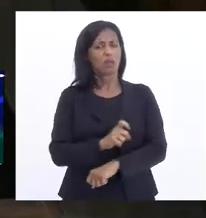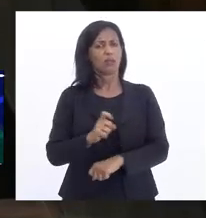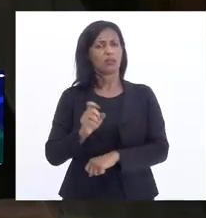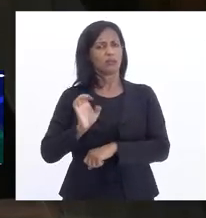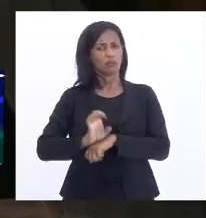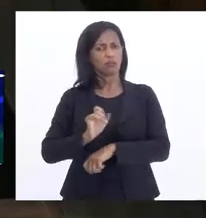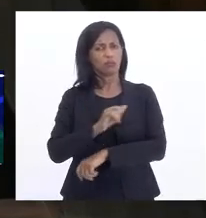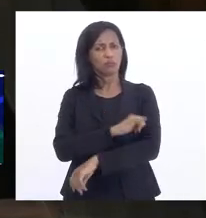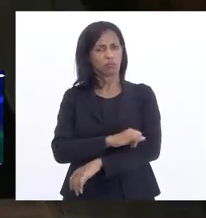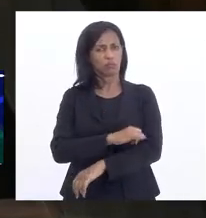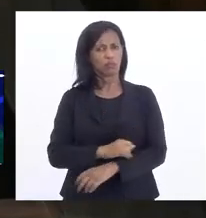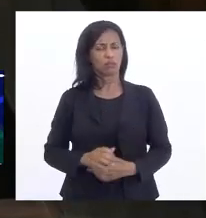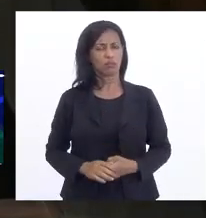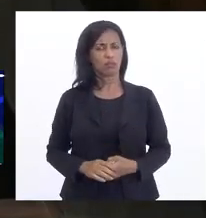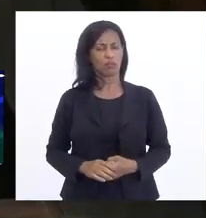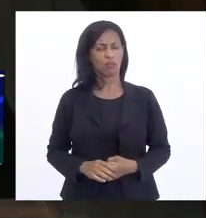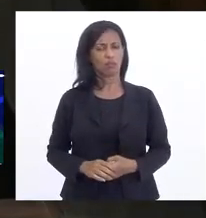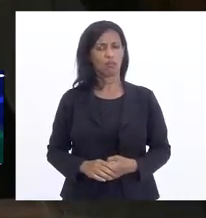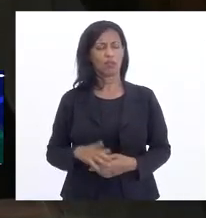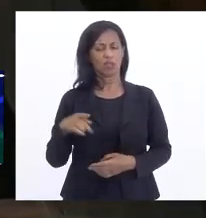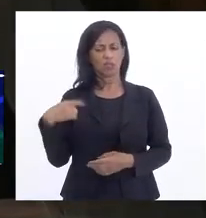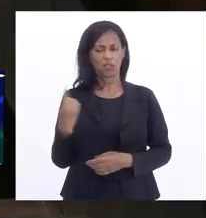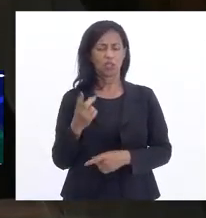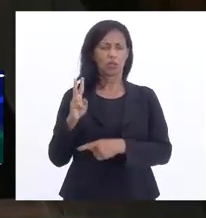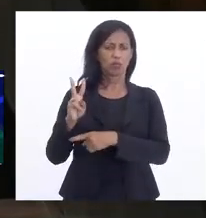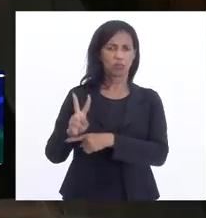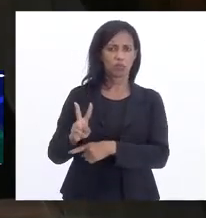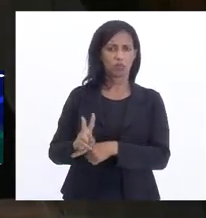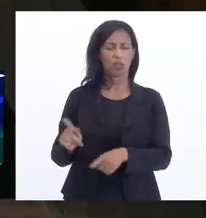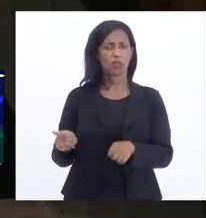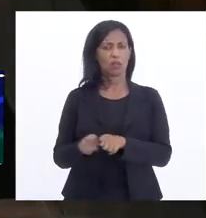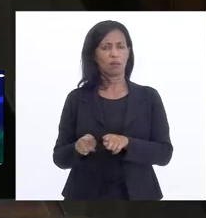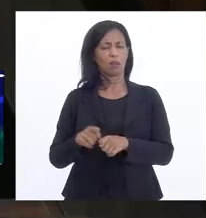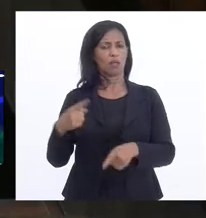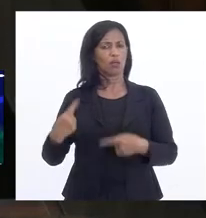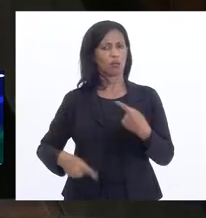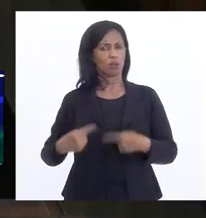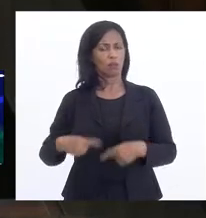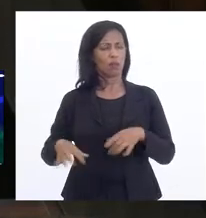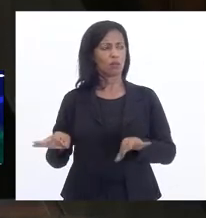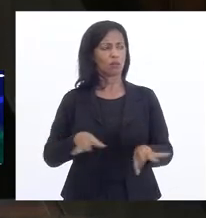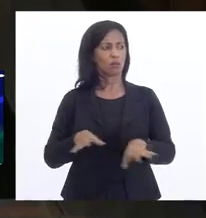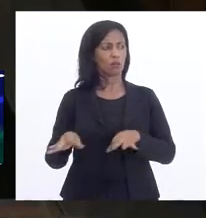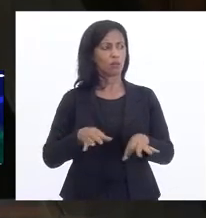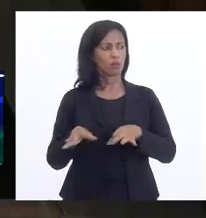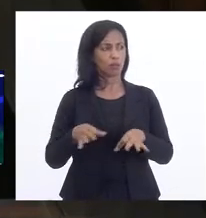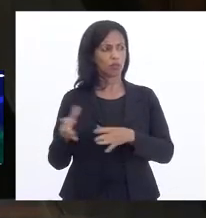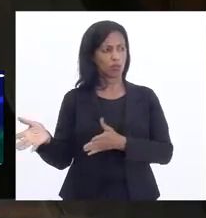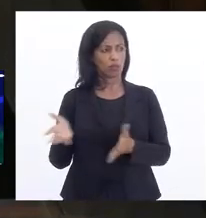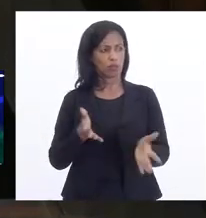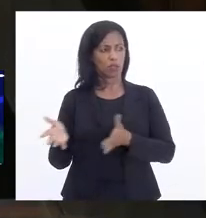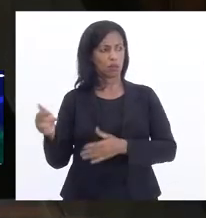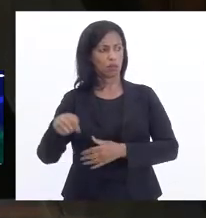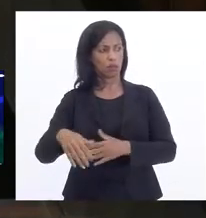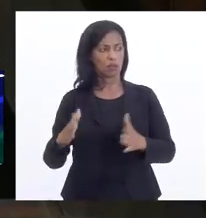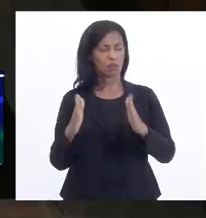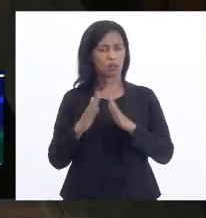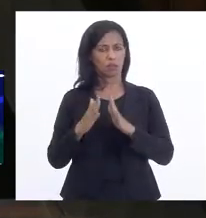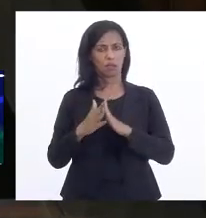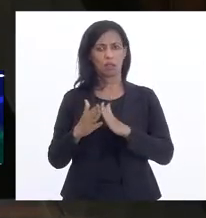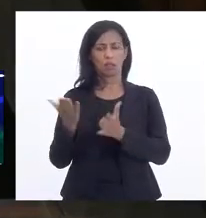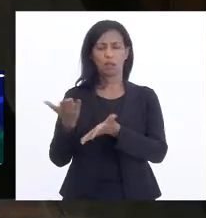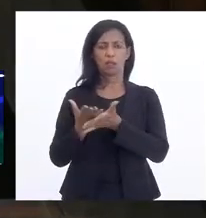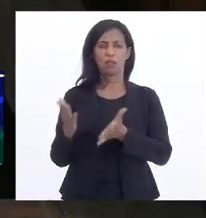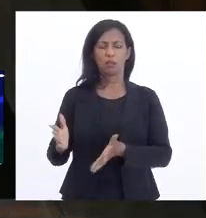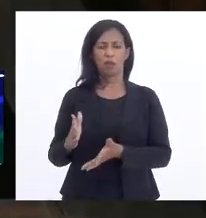Janeiro, que estamos defendendo também no debate sobre o projeto de lei que tramita nesta casa, e que vai